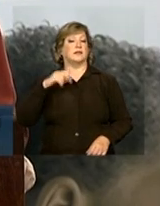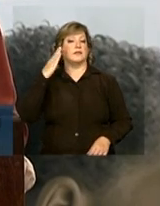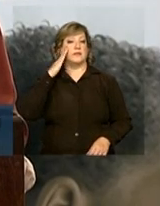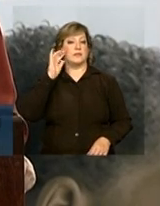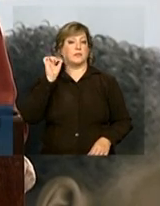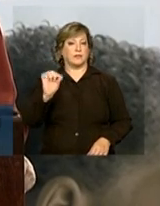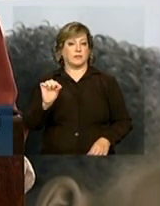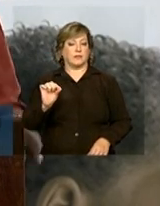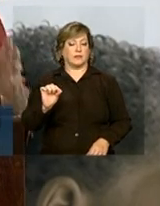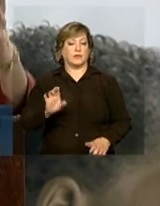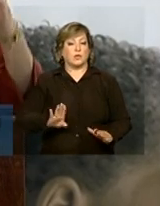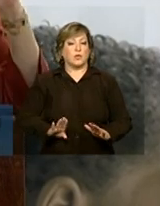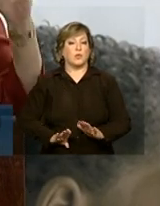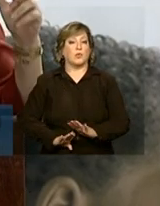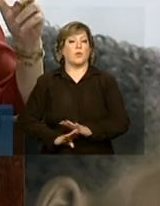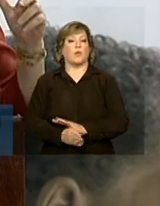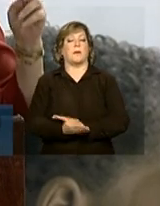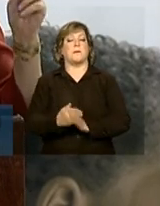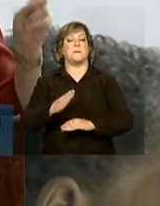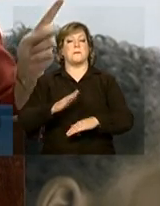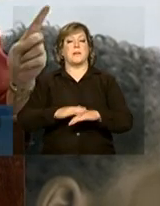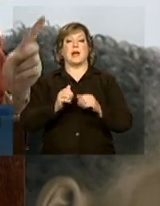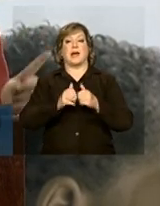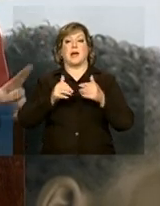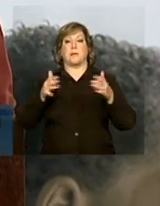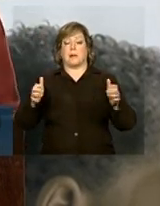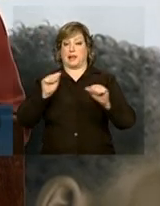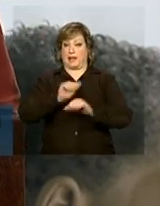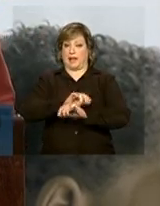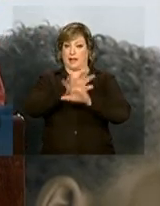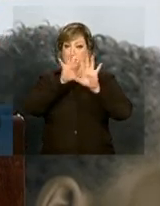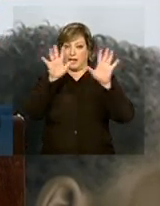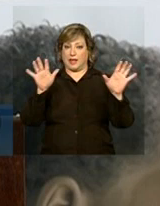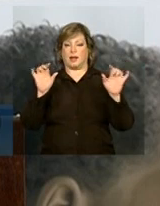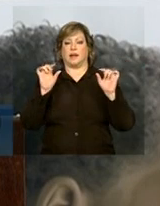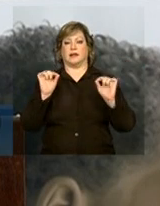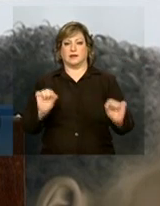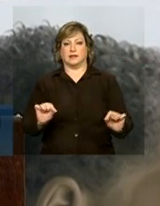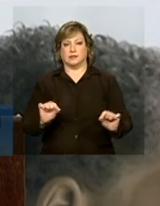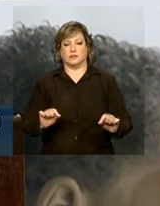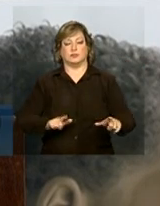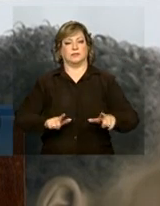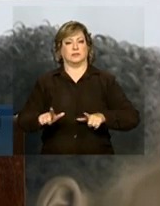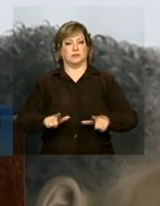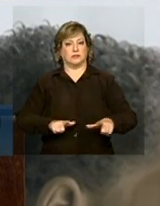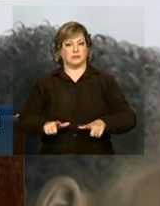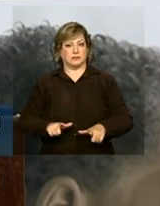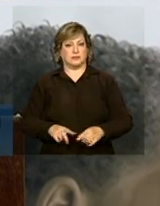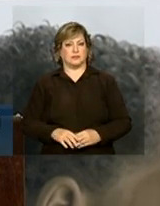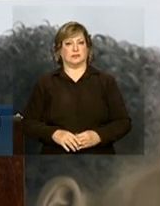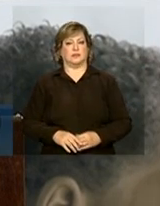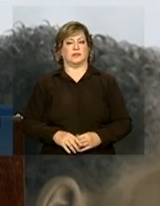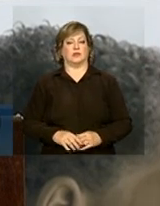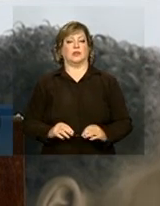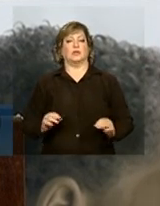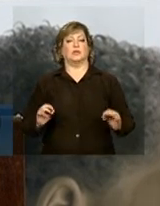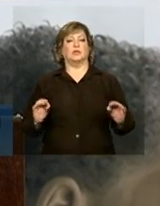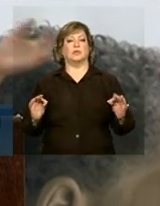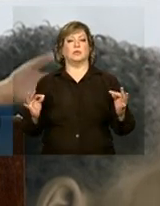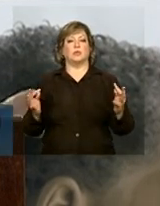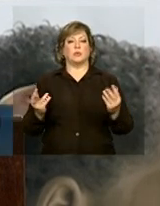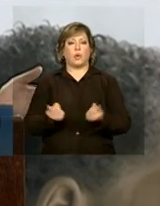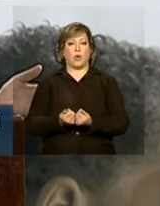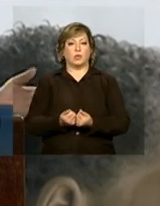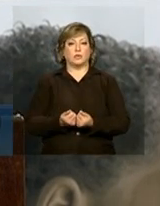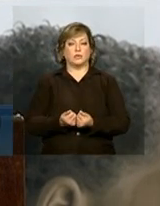tornar mais aberta e transparente a atuação de todos